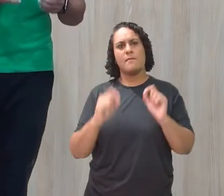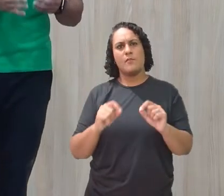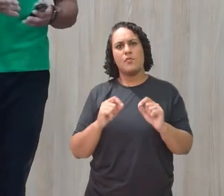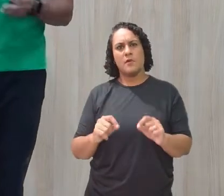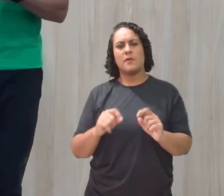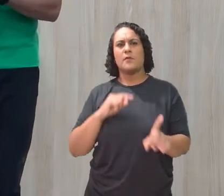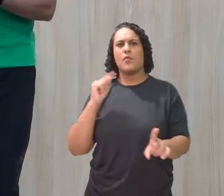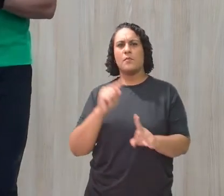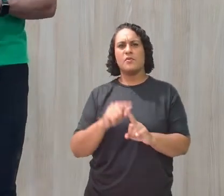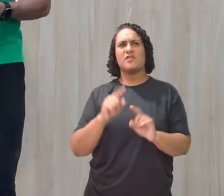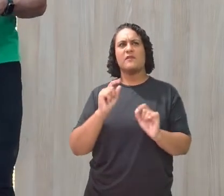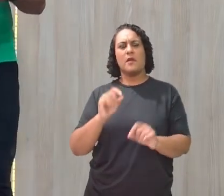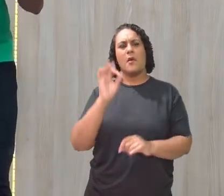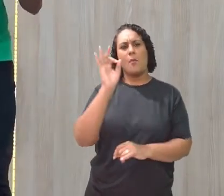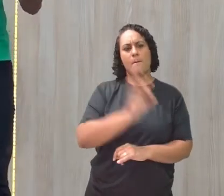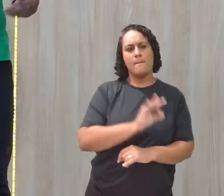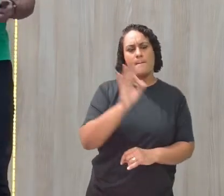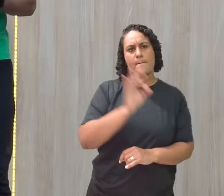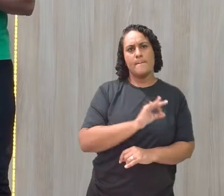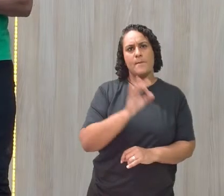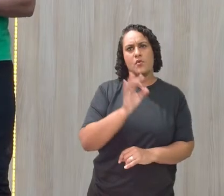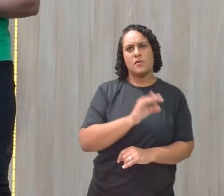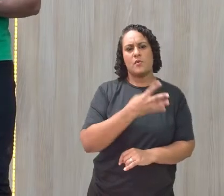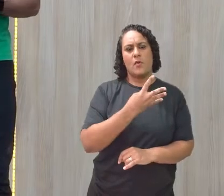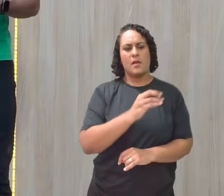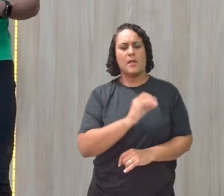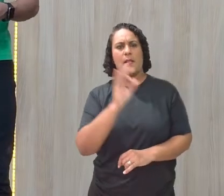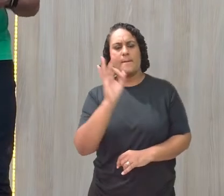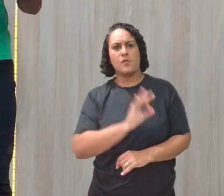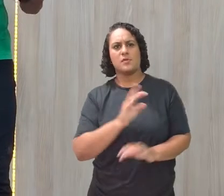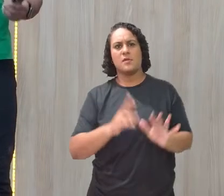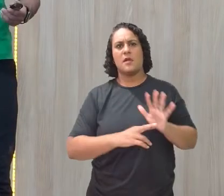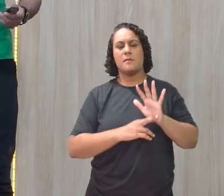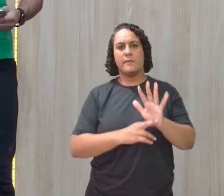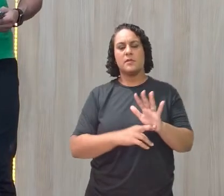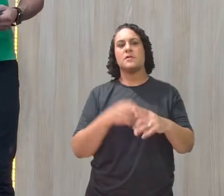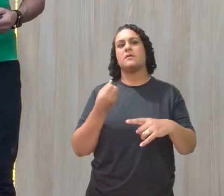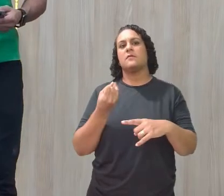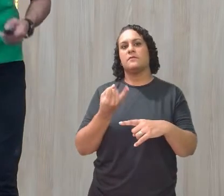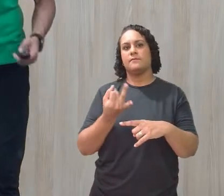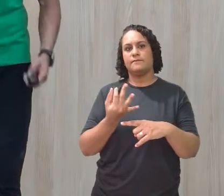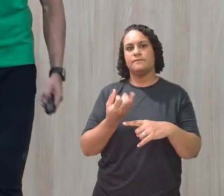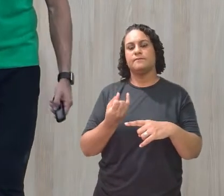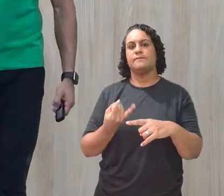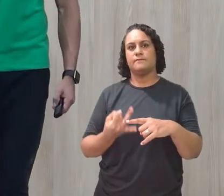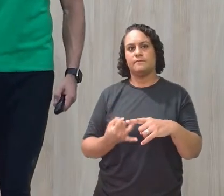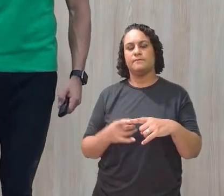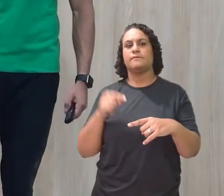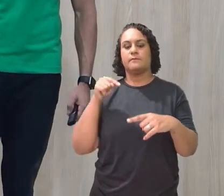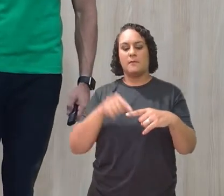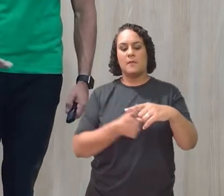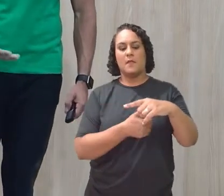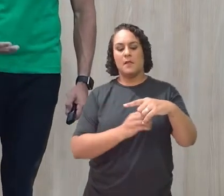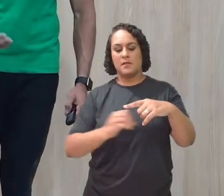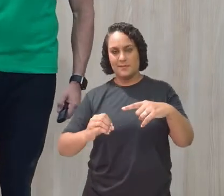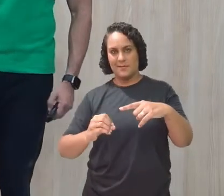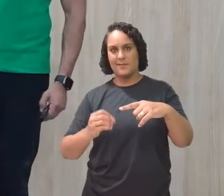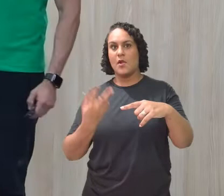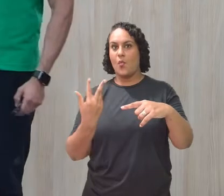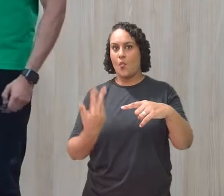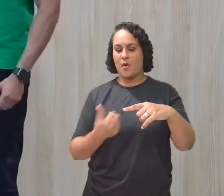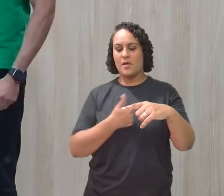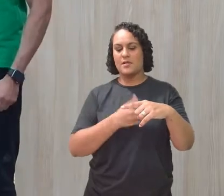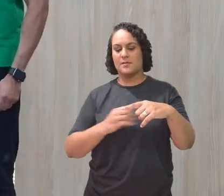de porcento, né, 40%, representa uma fração cujo denominador é igual a 100.